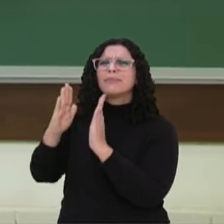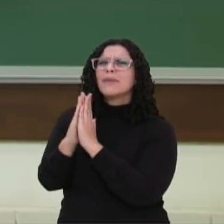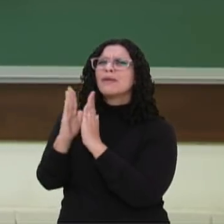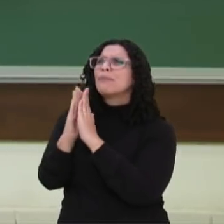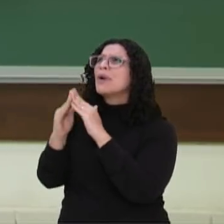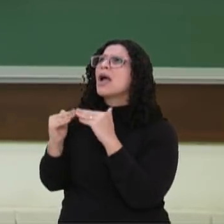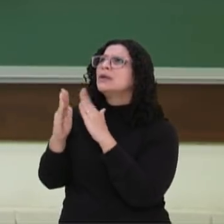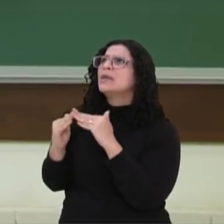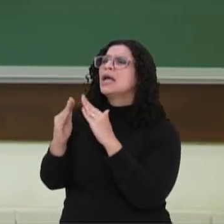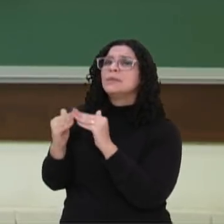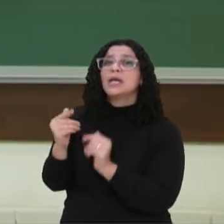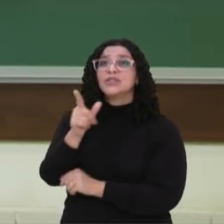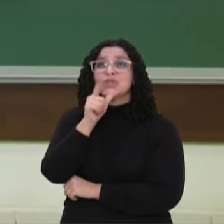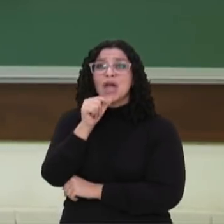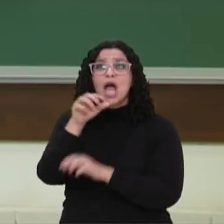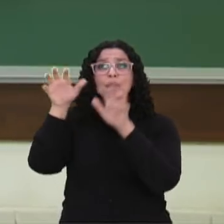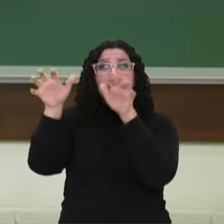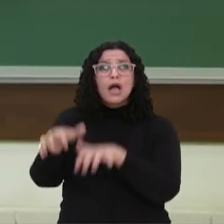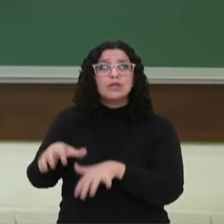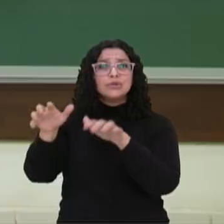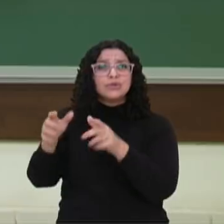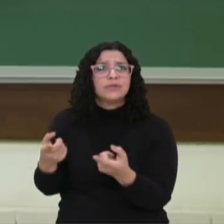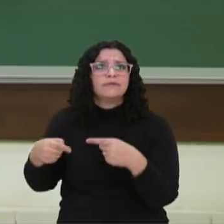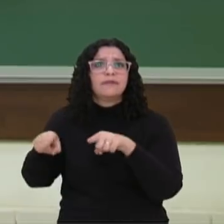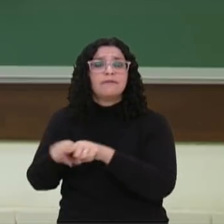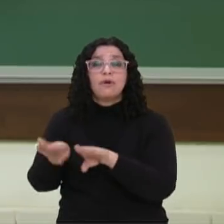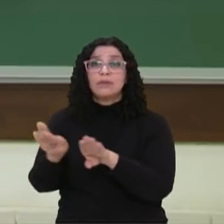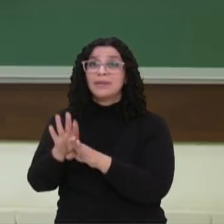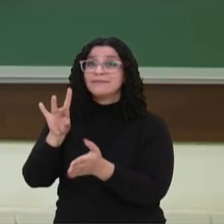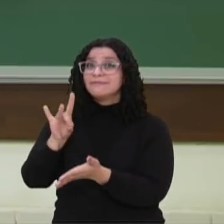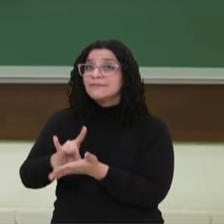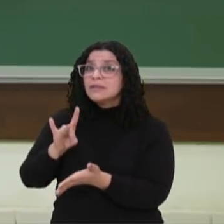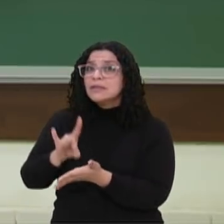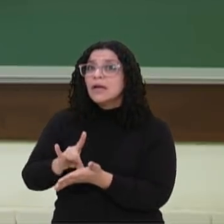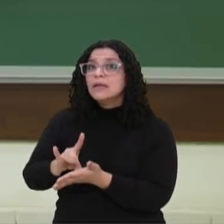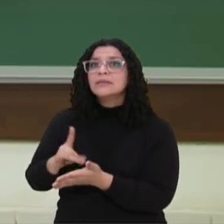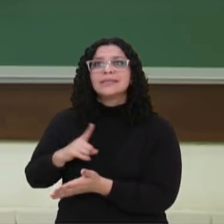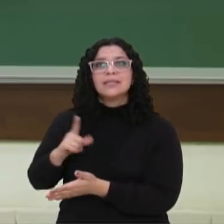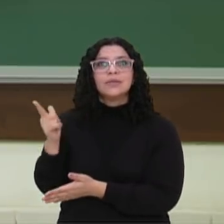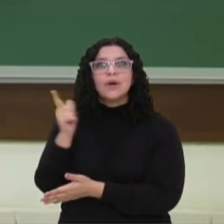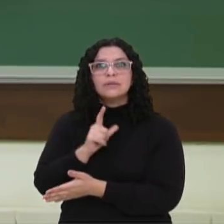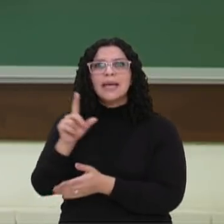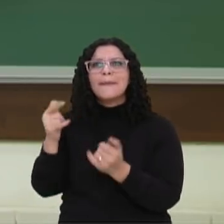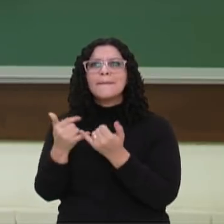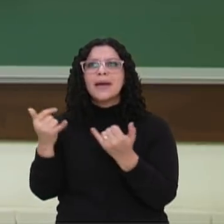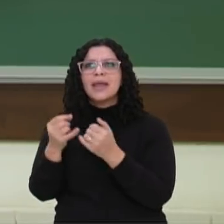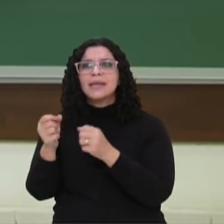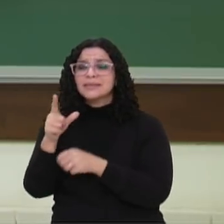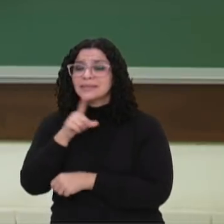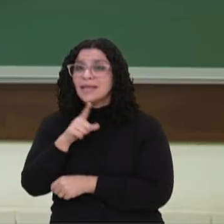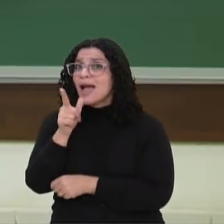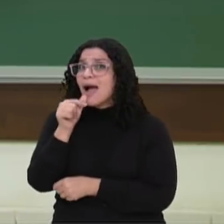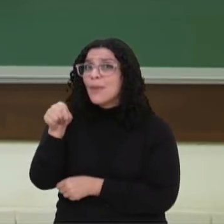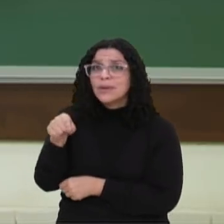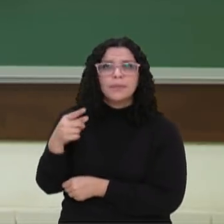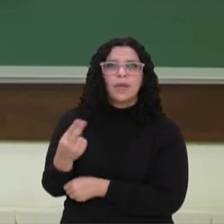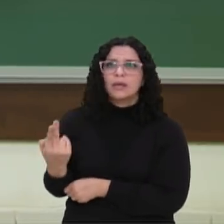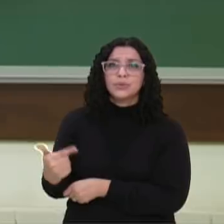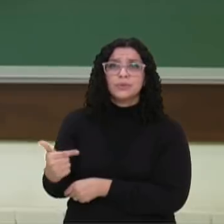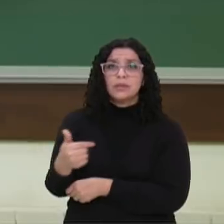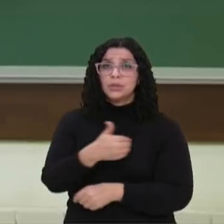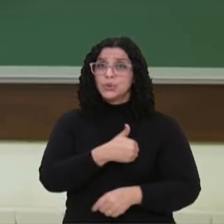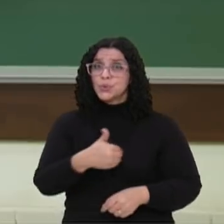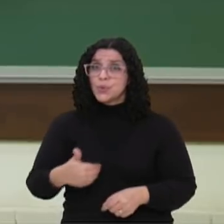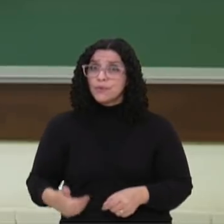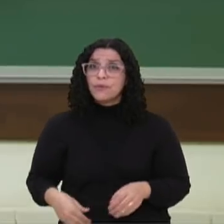pedindo água, pedindo chuva, pedindo realmente que sejam olhados por eles, né? Que o